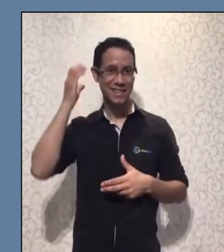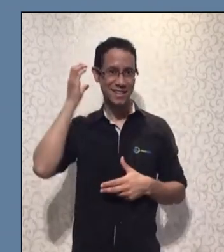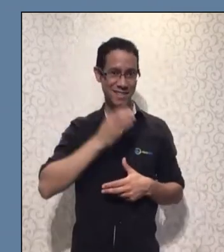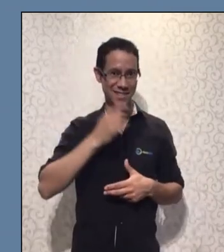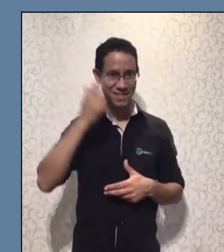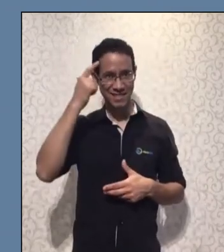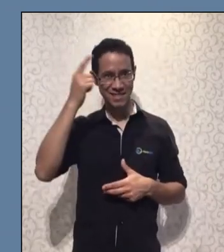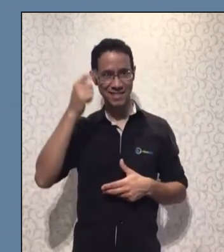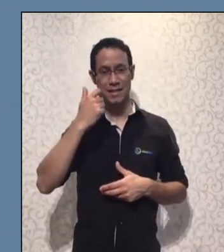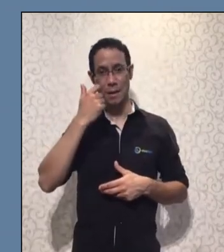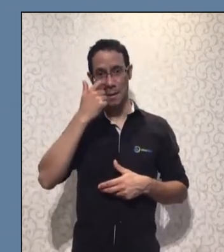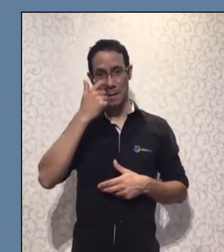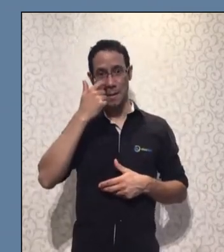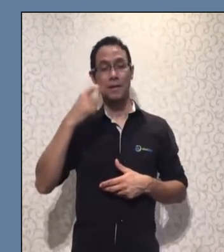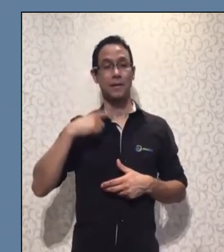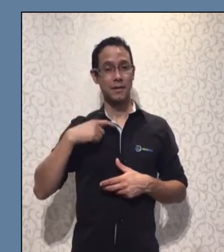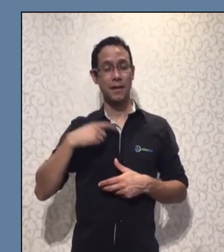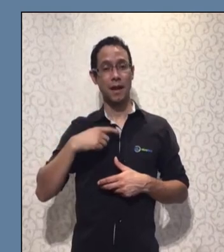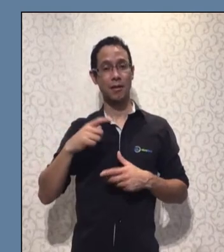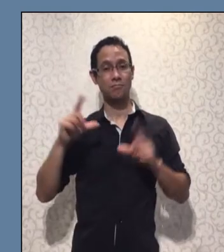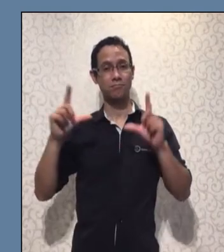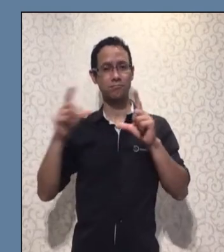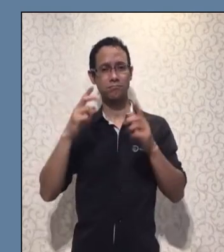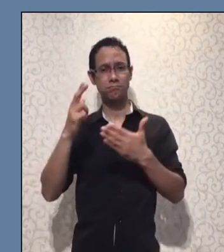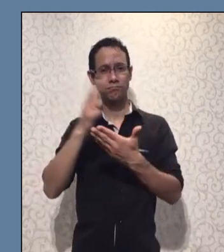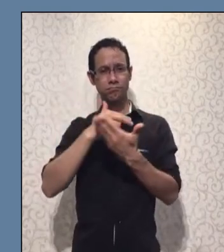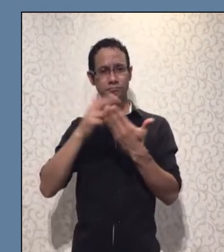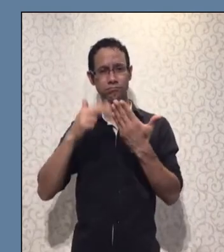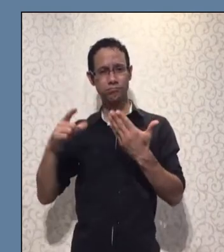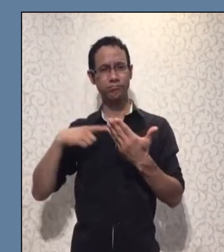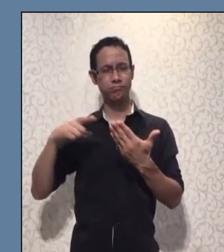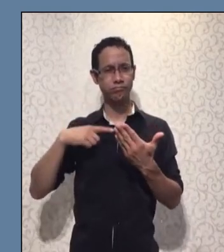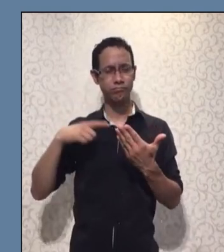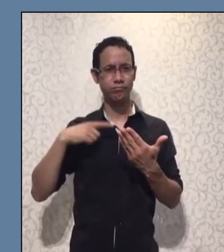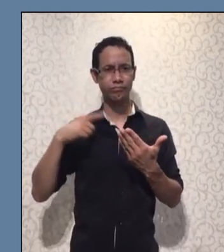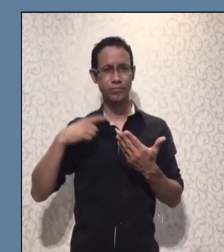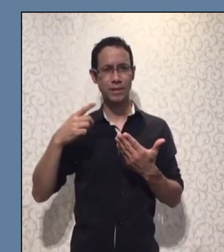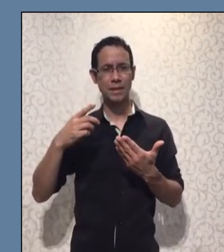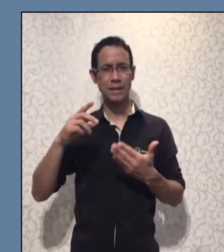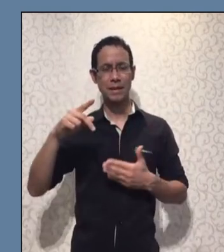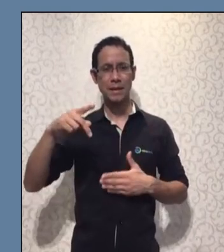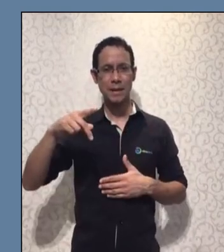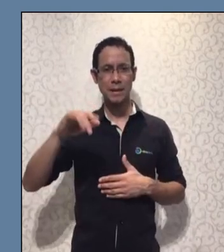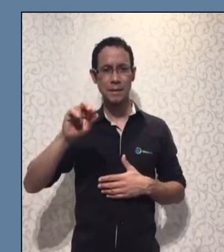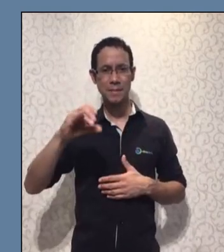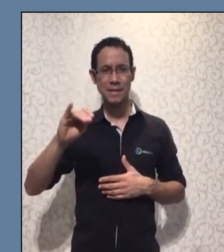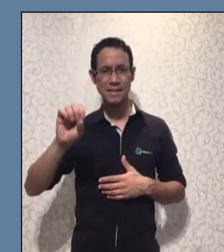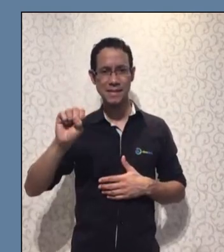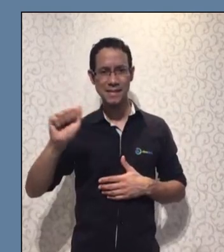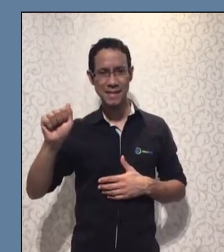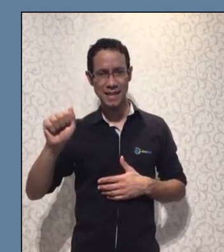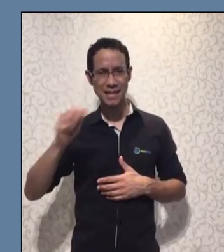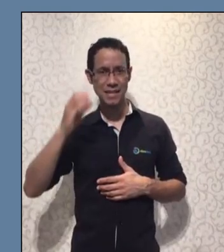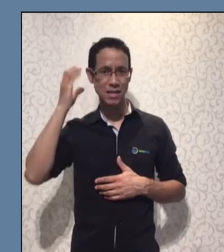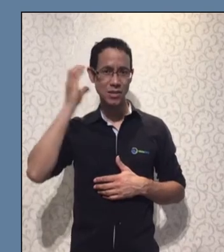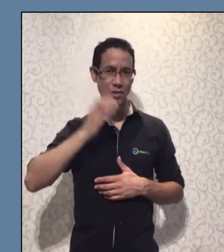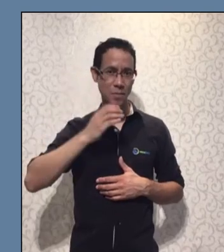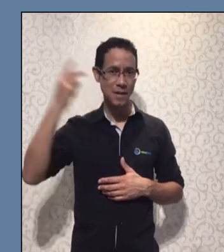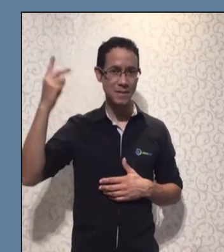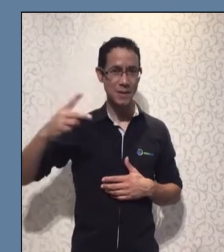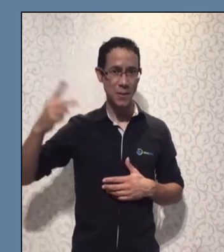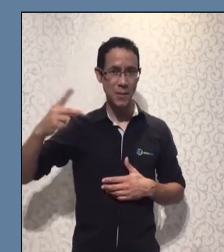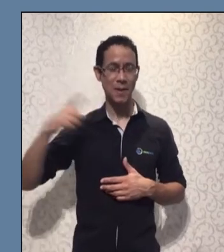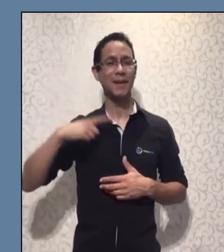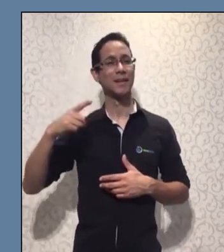umas princesinhas, de umas princesonas, tinha o retrato de Dom Pedro II, que é linda, sabe? É uma coisa em termos